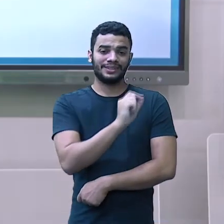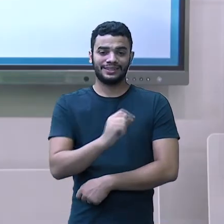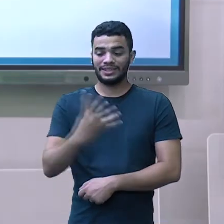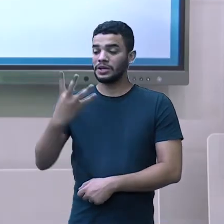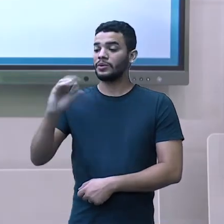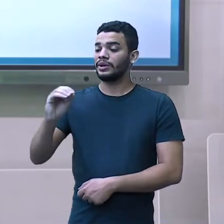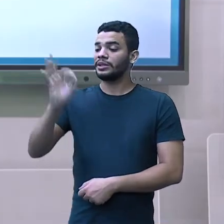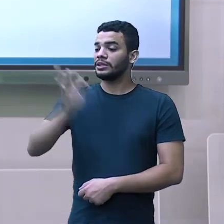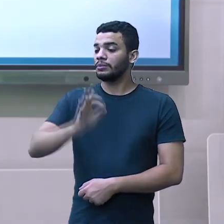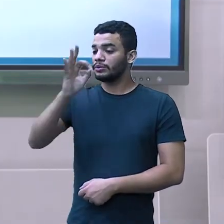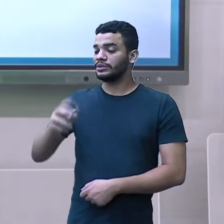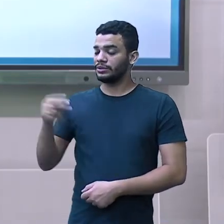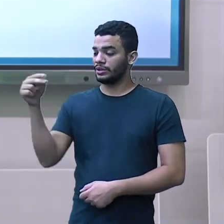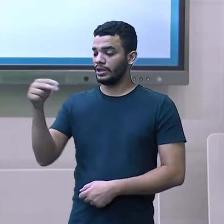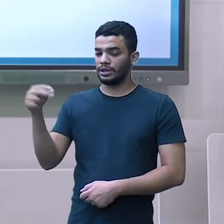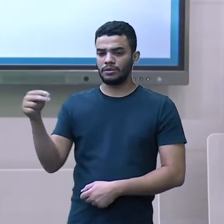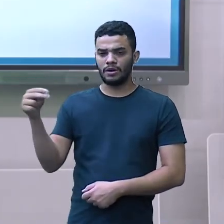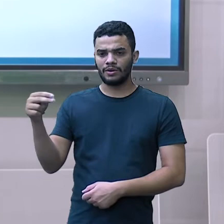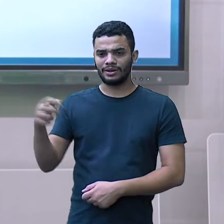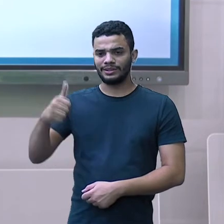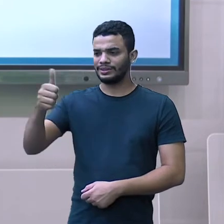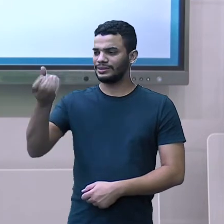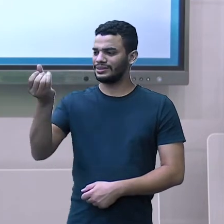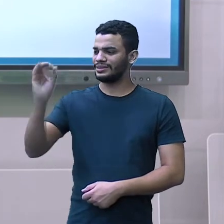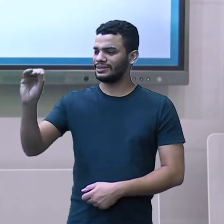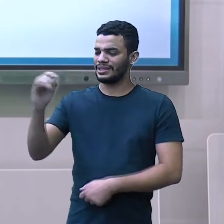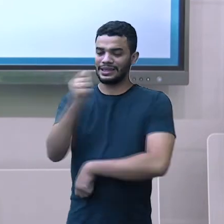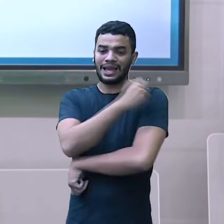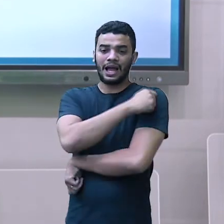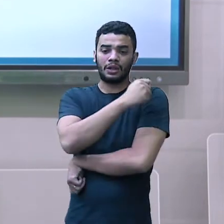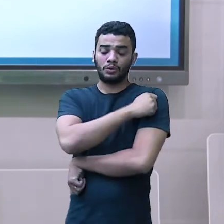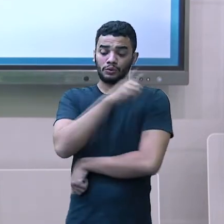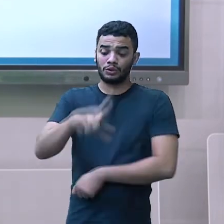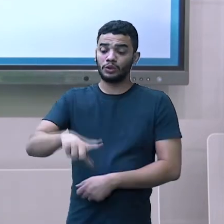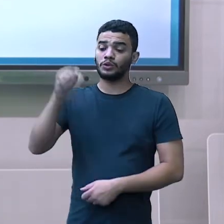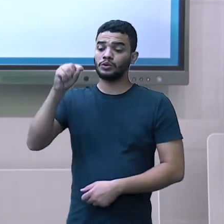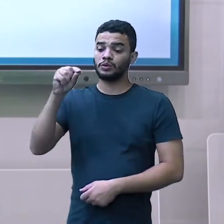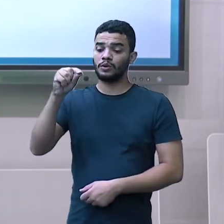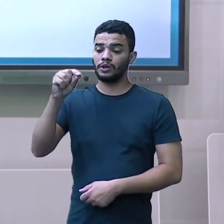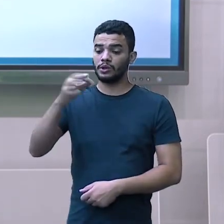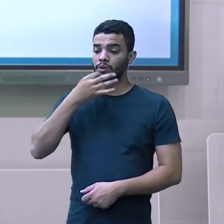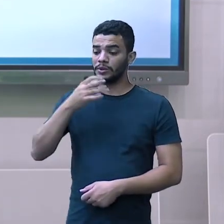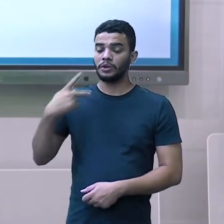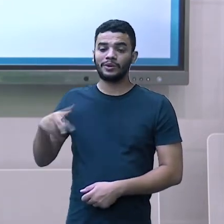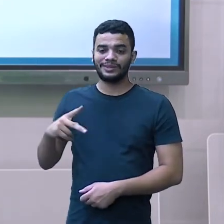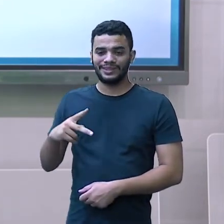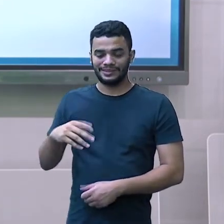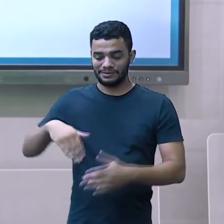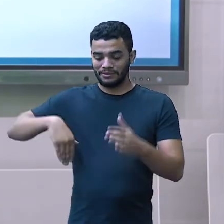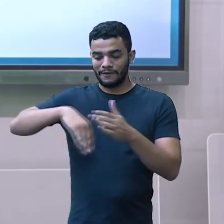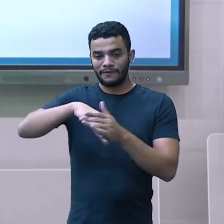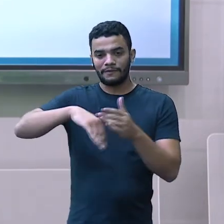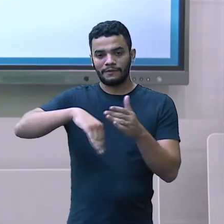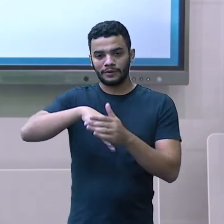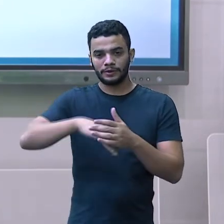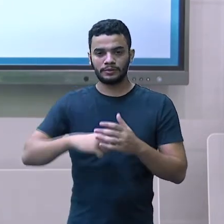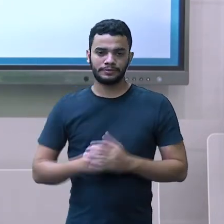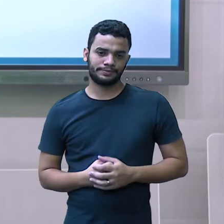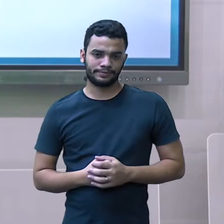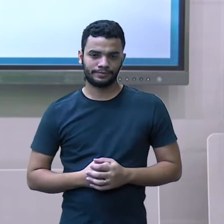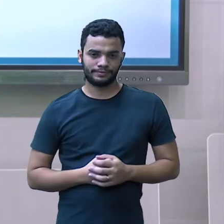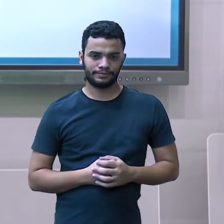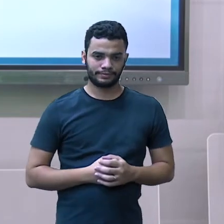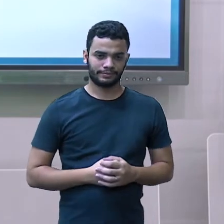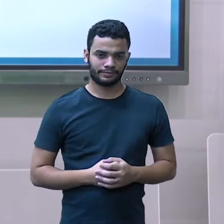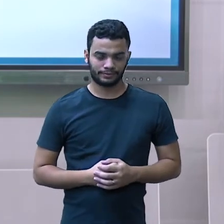um gráfico que ele tem uma clareza maior, porém, ele é limitado. Então, eu não